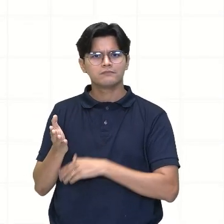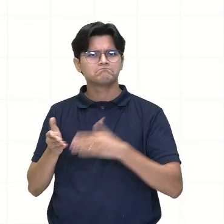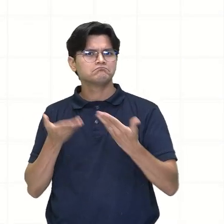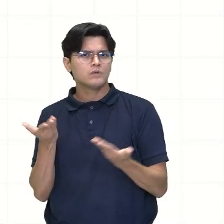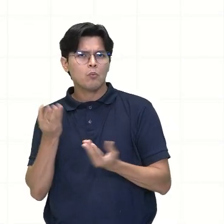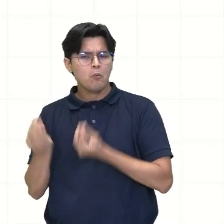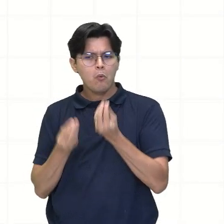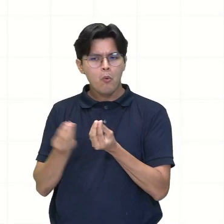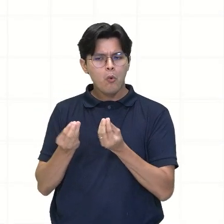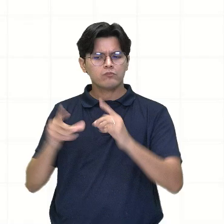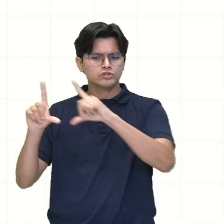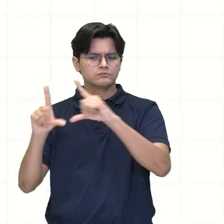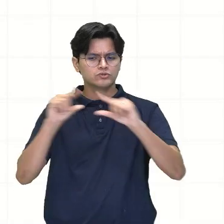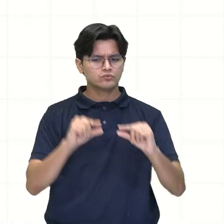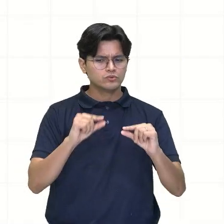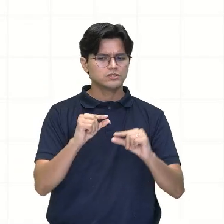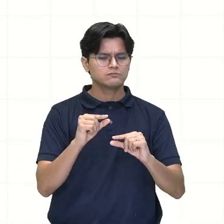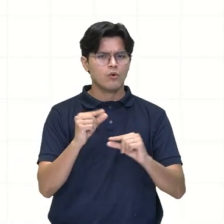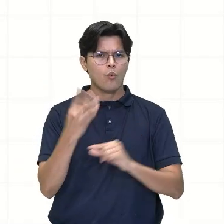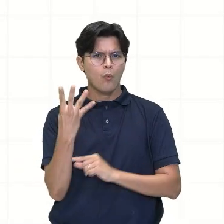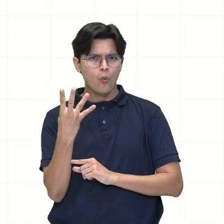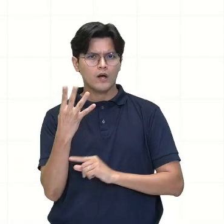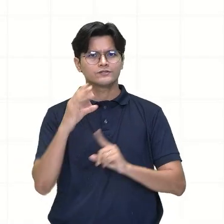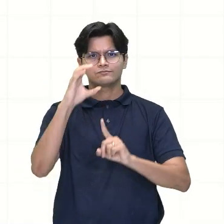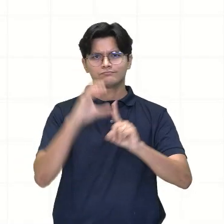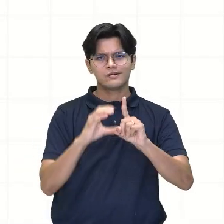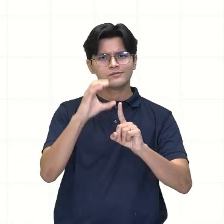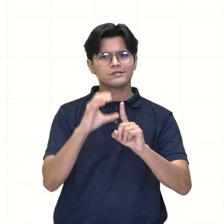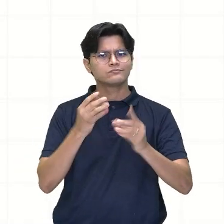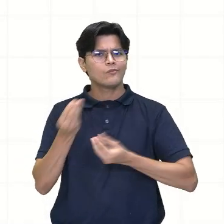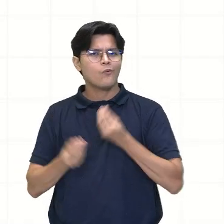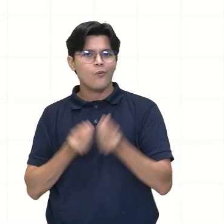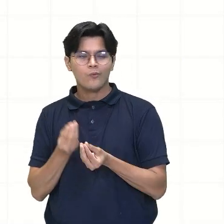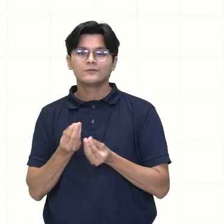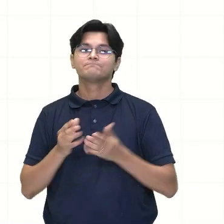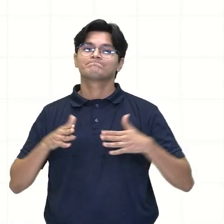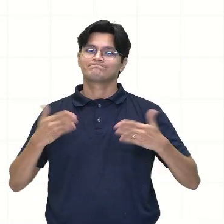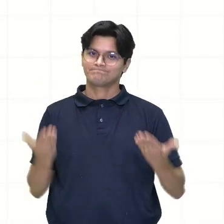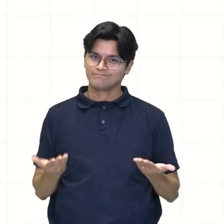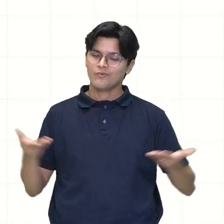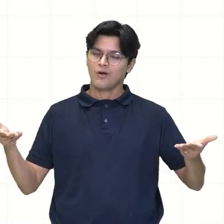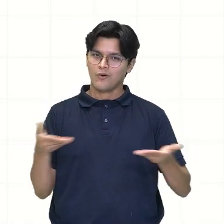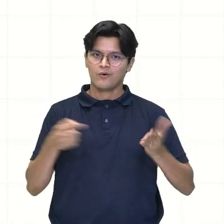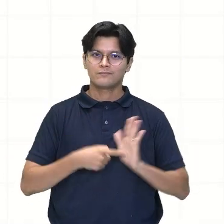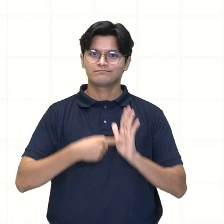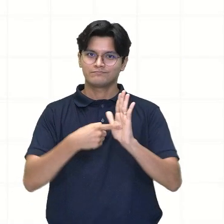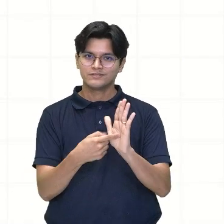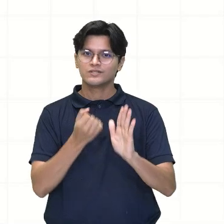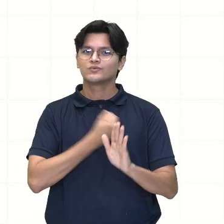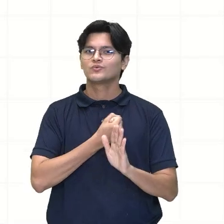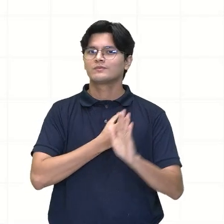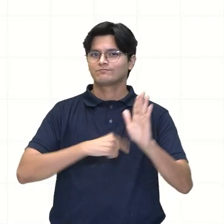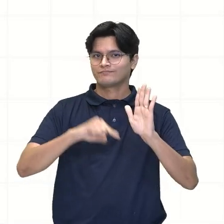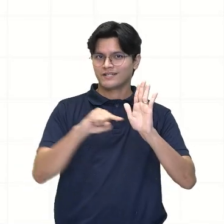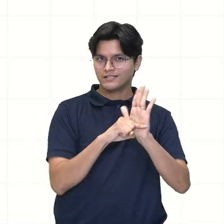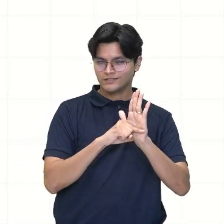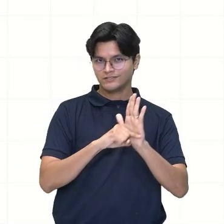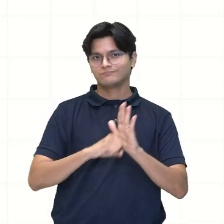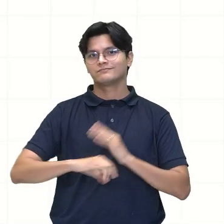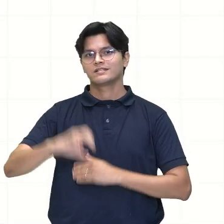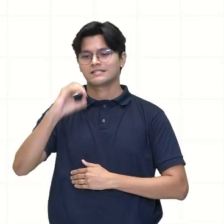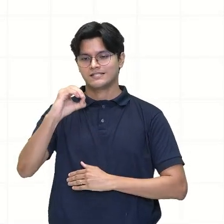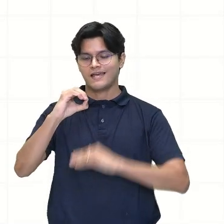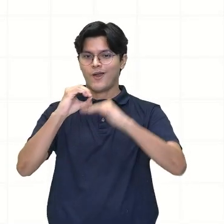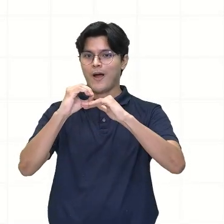nossos números negativos. Vai cair para abaixo de zero. Então,